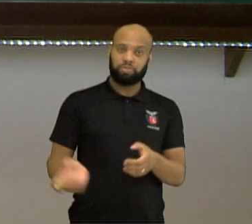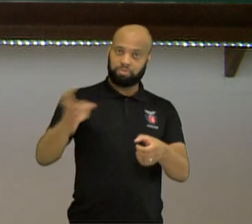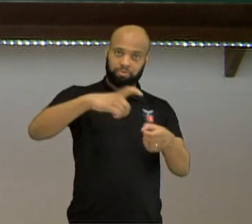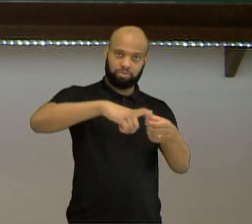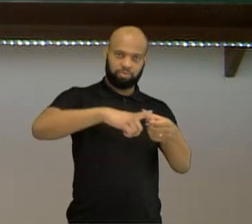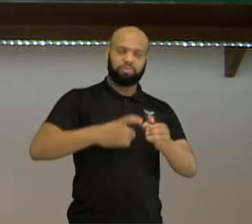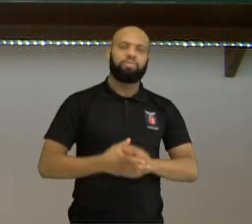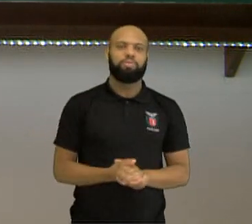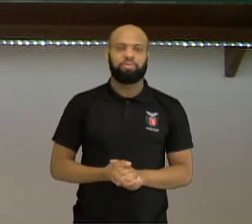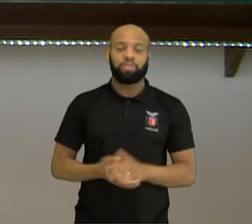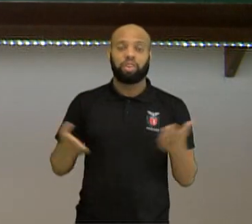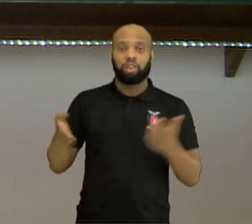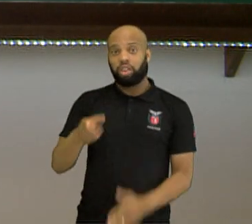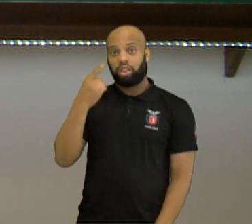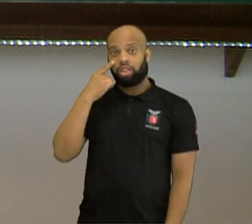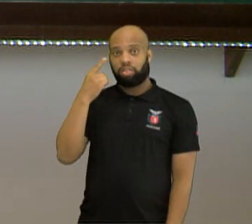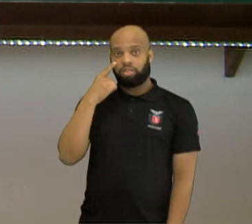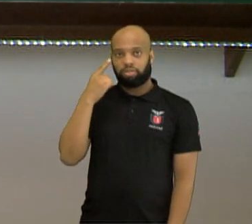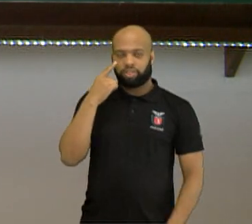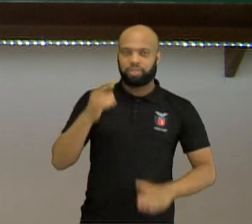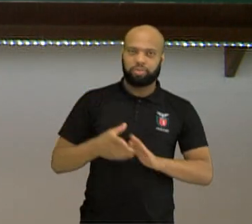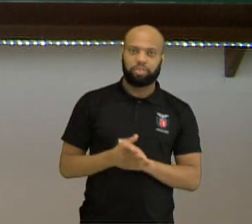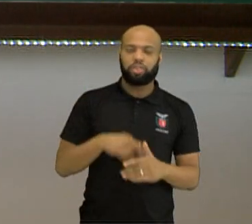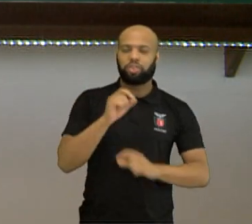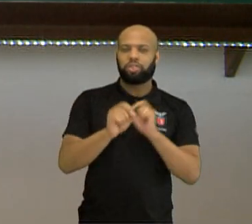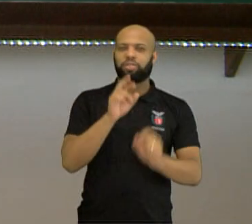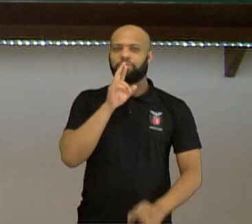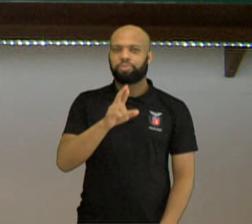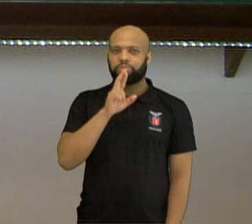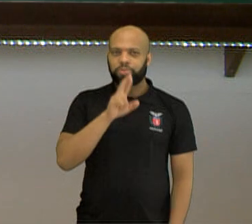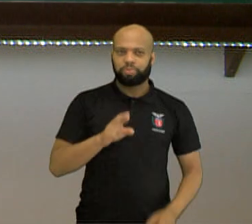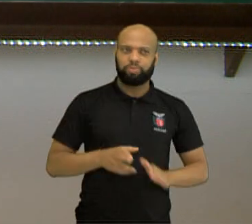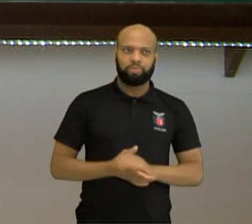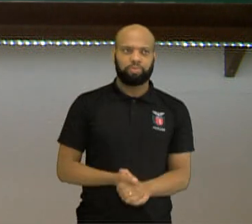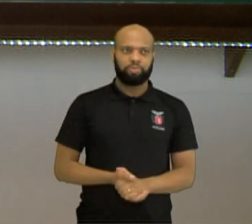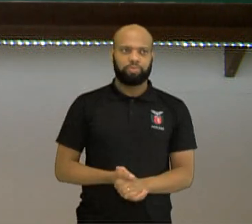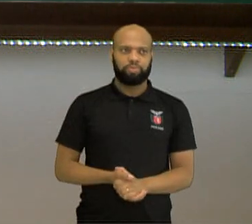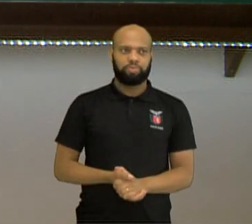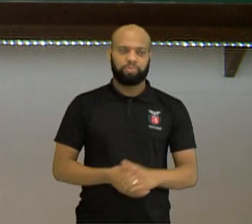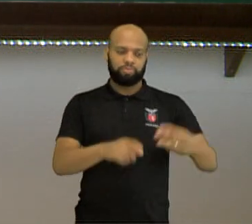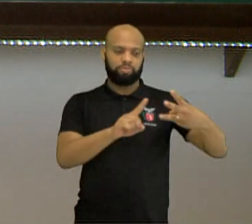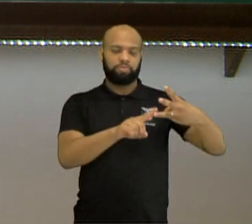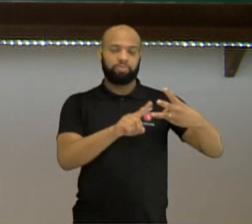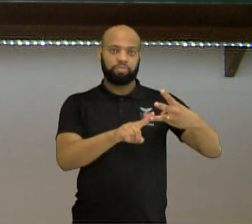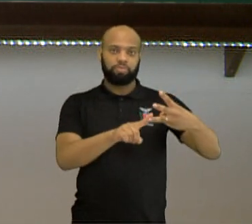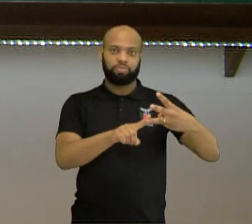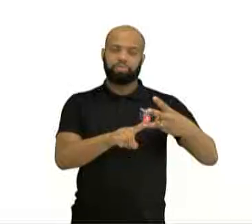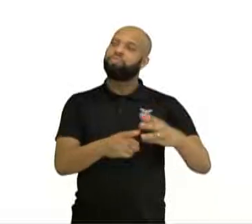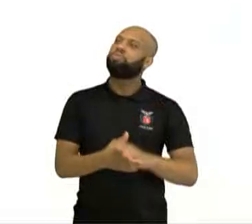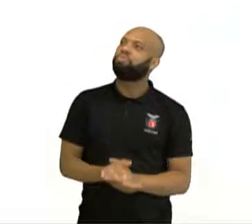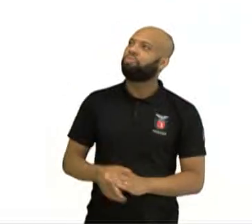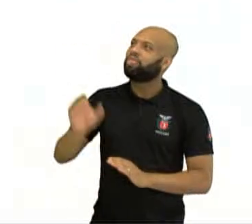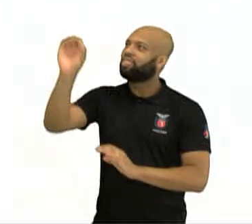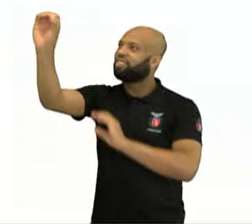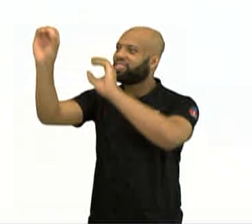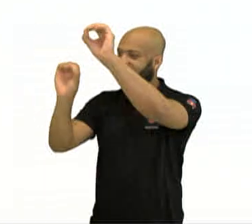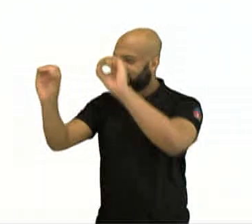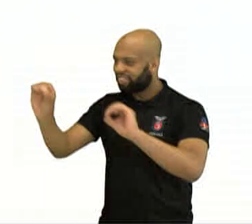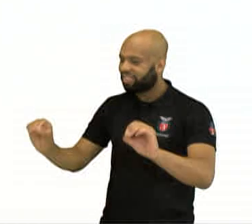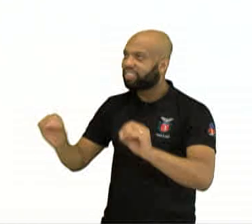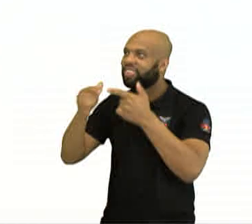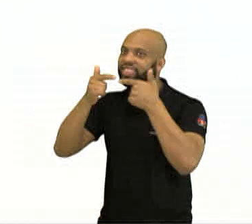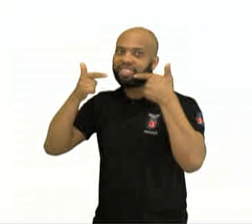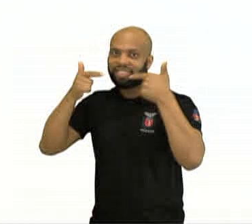Voltei. Vamos dar uma olhadinha no trecho, então, que responde a nossa questão. Sim, lá estava seu rosto um pouco